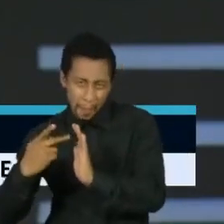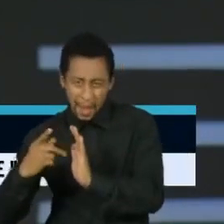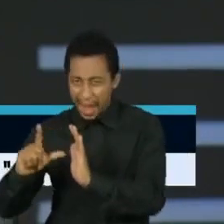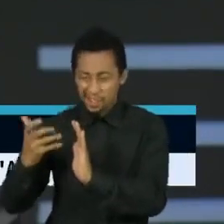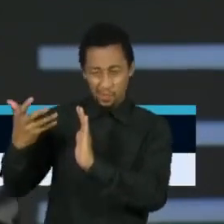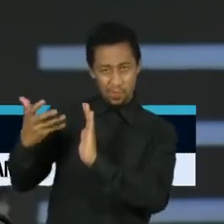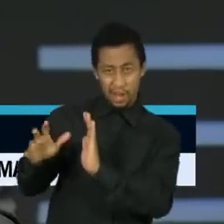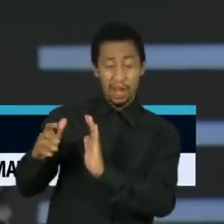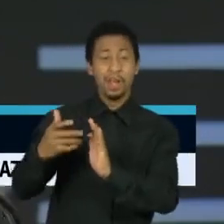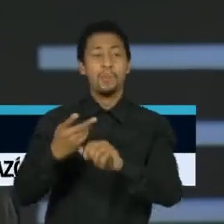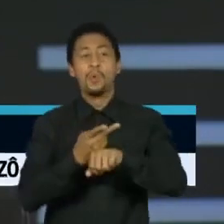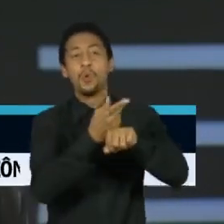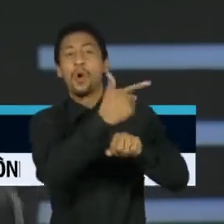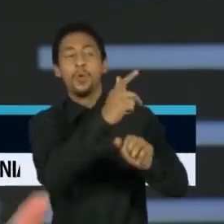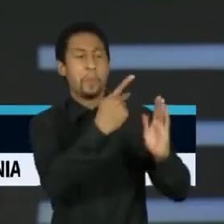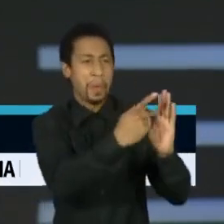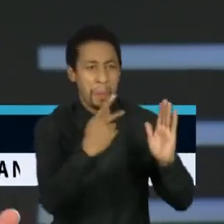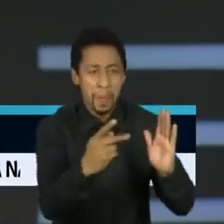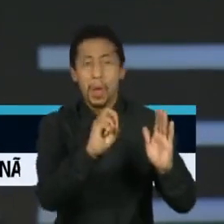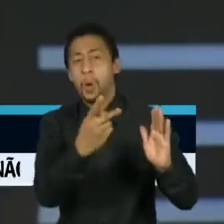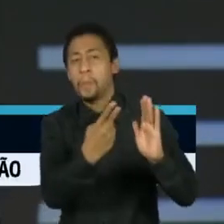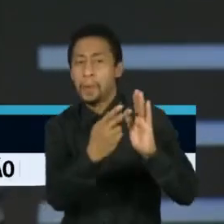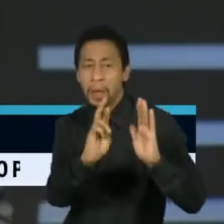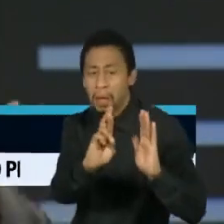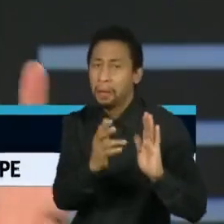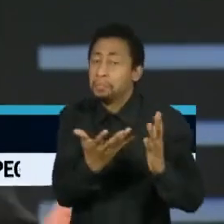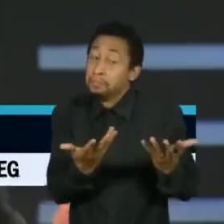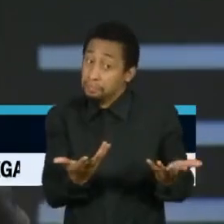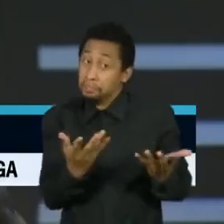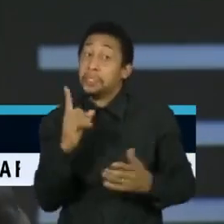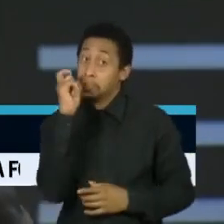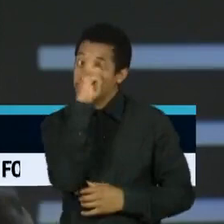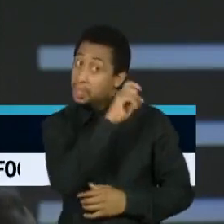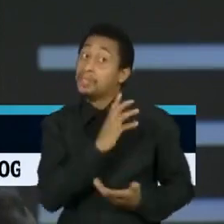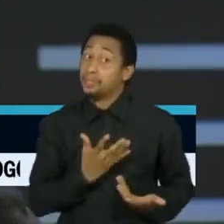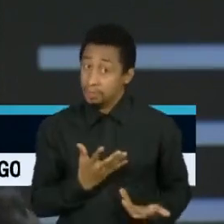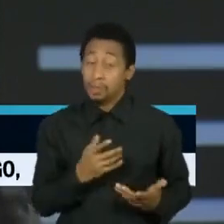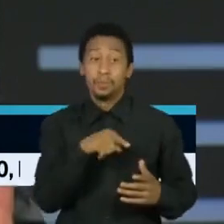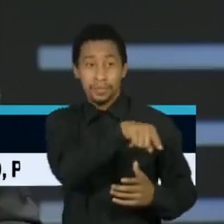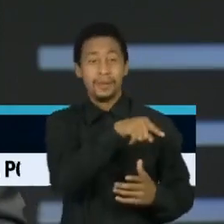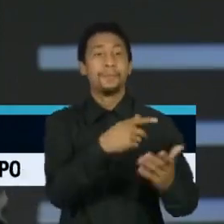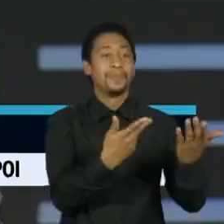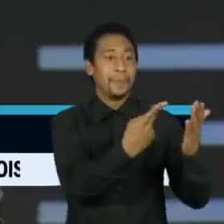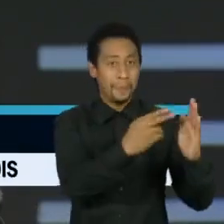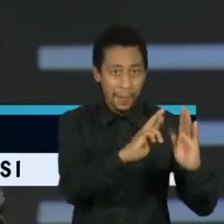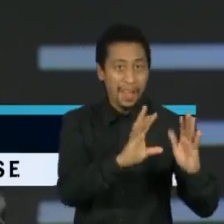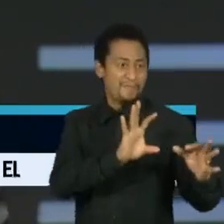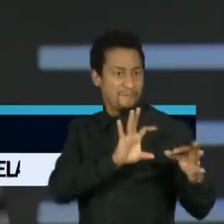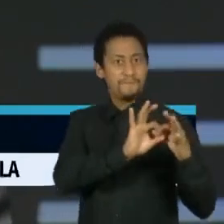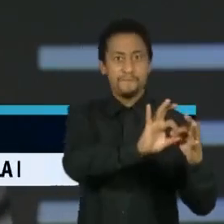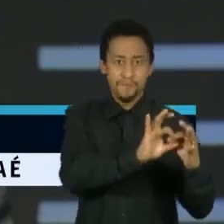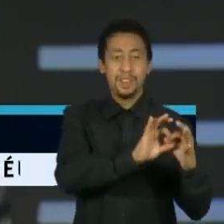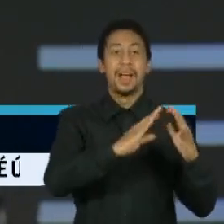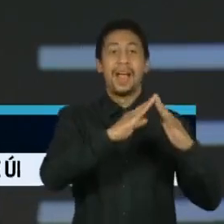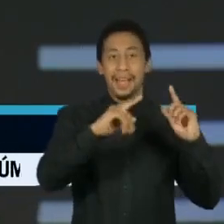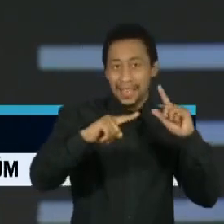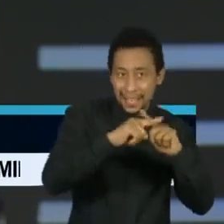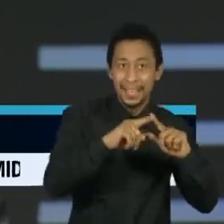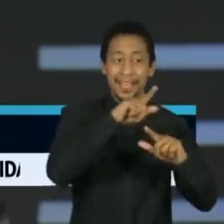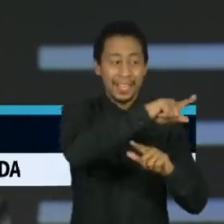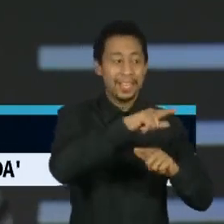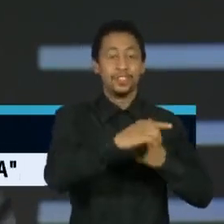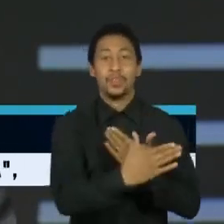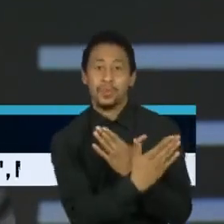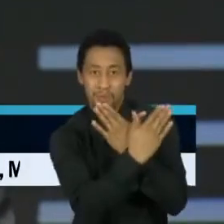o Republicanos, entre outros, vai acontecer a mesma coisa. O Republicanos é muito ligado à Igreja Universal e o PP tem os seus caciques, né, que também